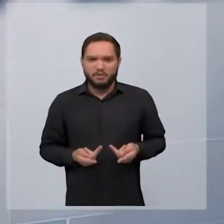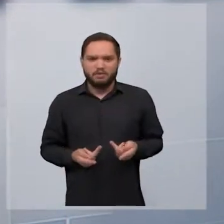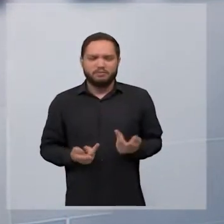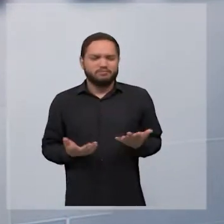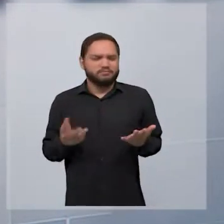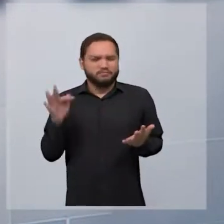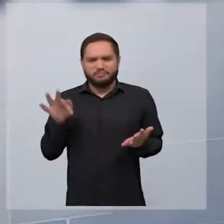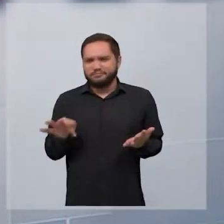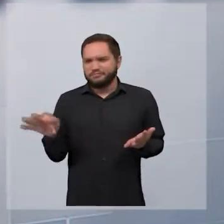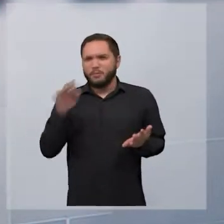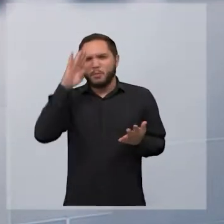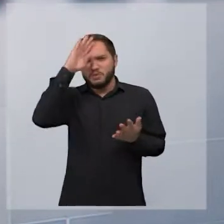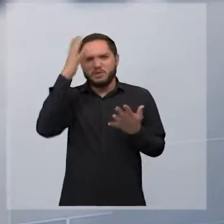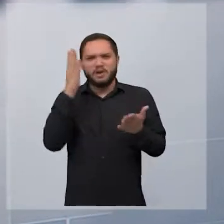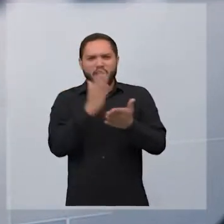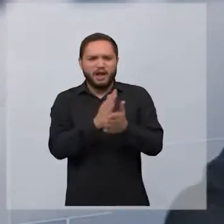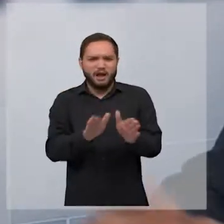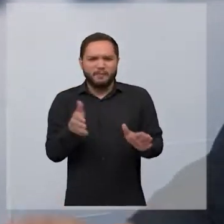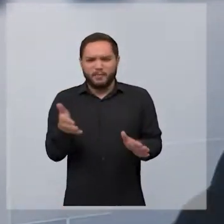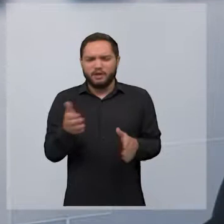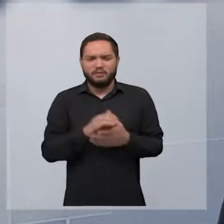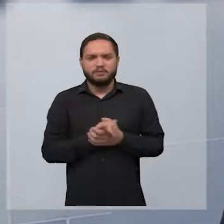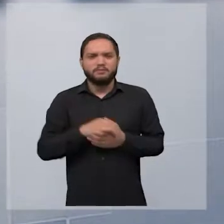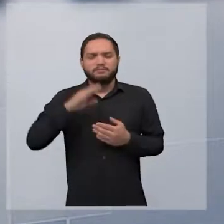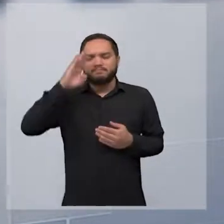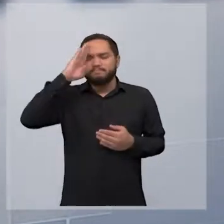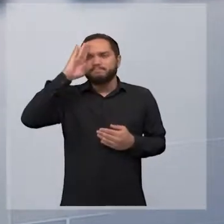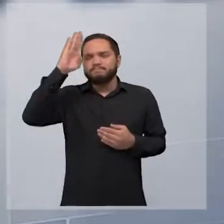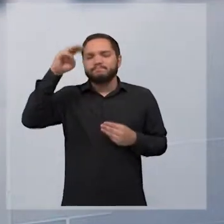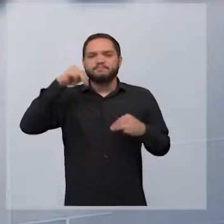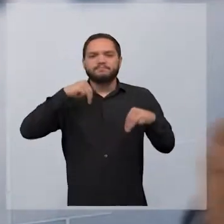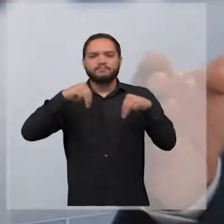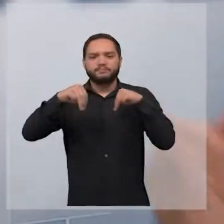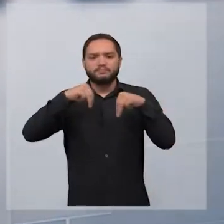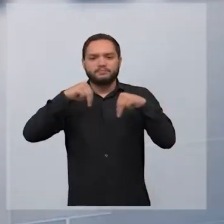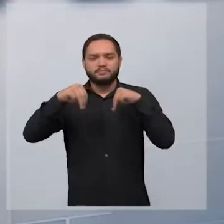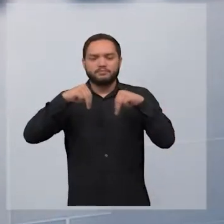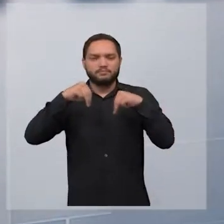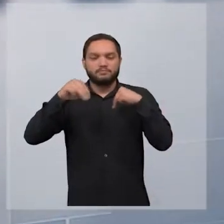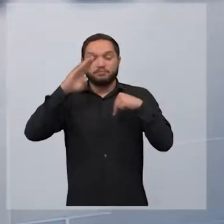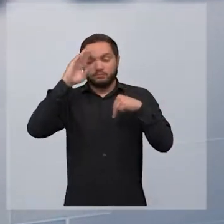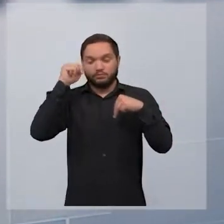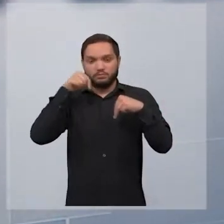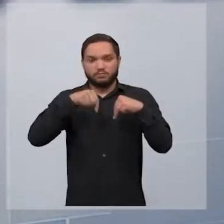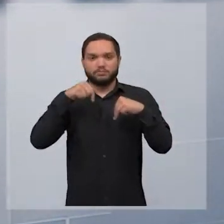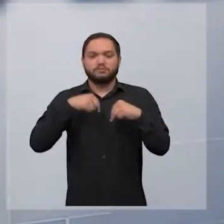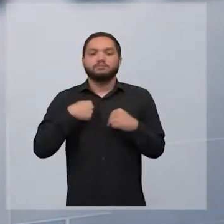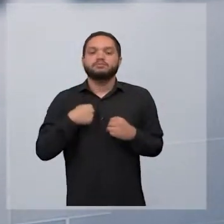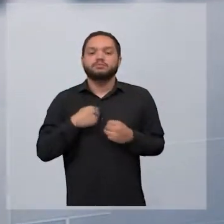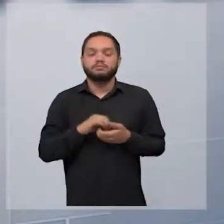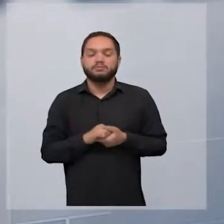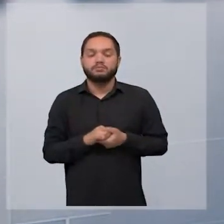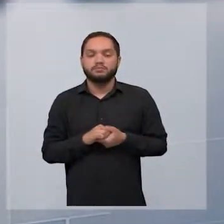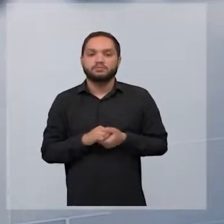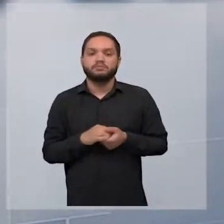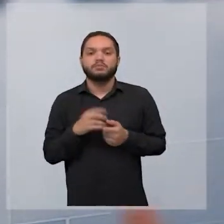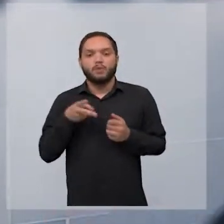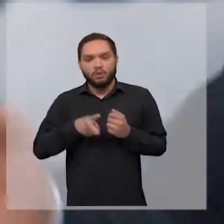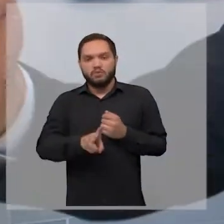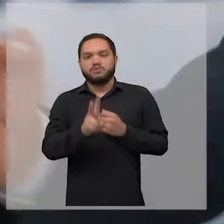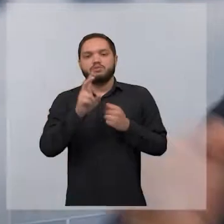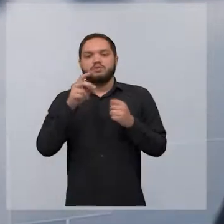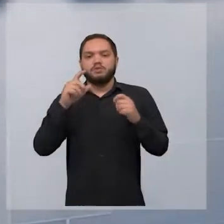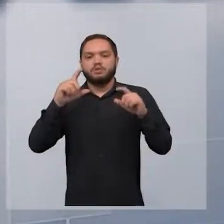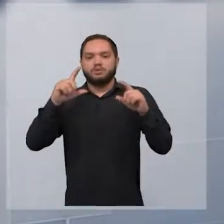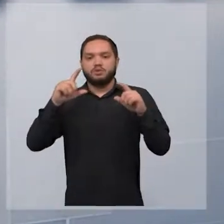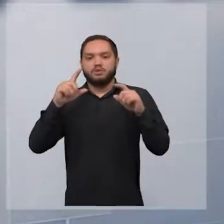olha, o principal das ministério... disciplinas das ciências humanas. Das ciências humanas. Eu digo isso, estou aqui... E sociais. Vamos continuar o programa com esse sociólogo brilhante